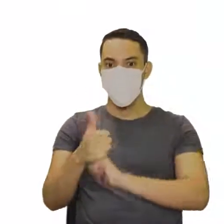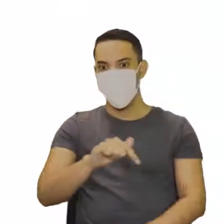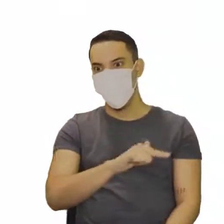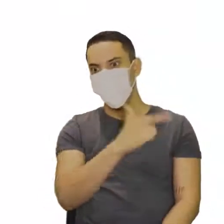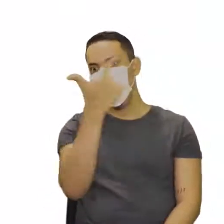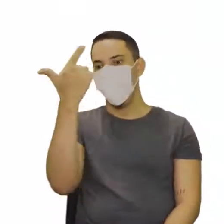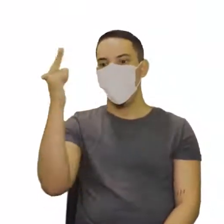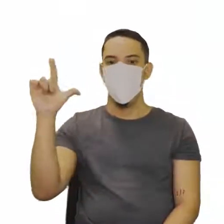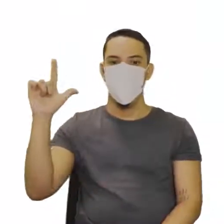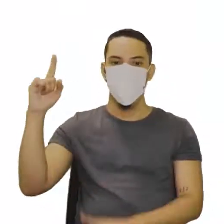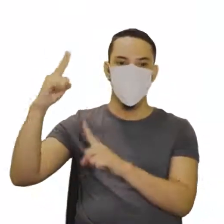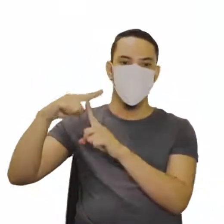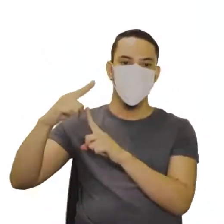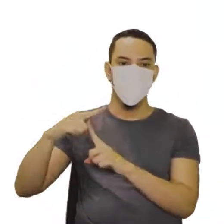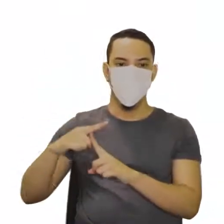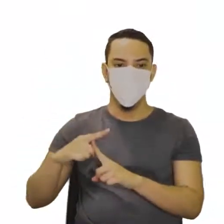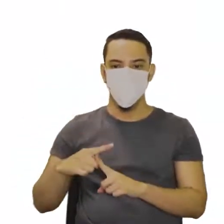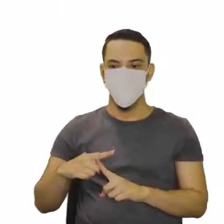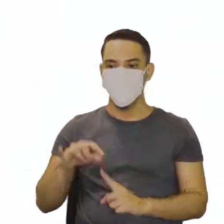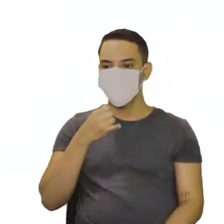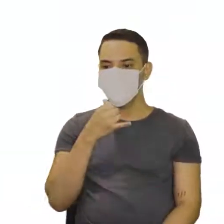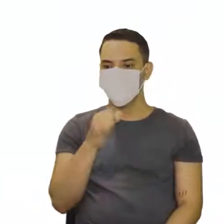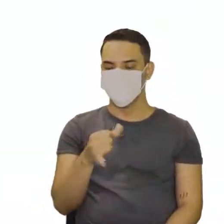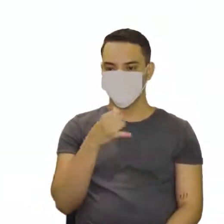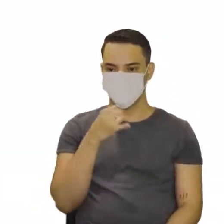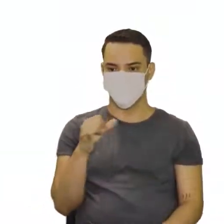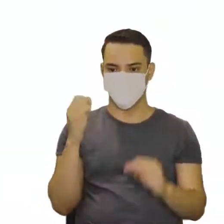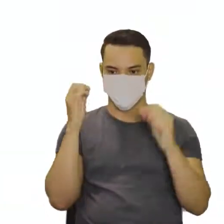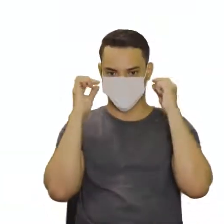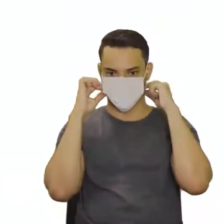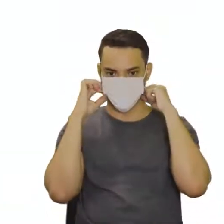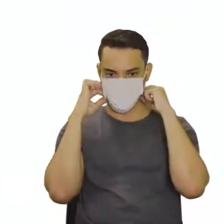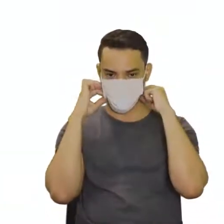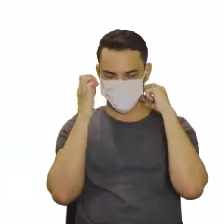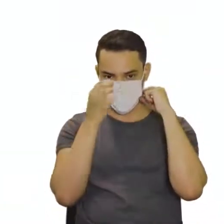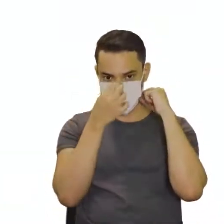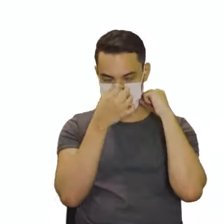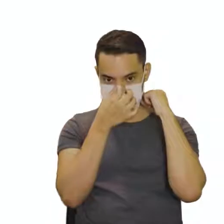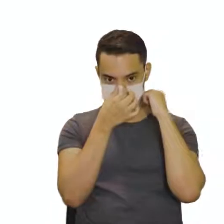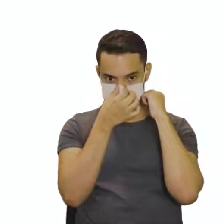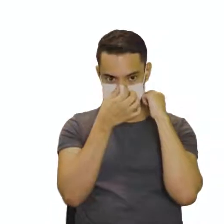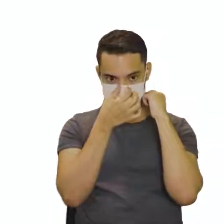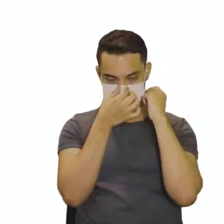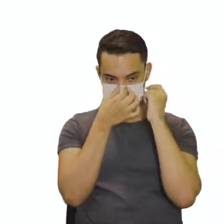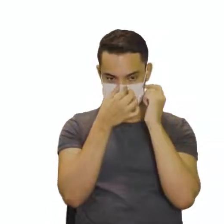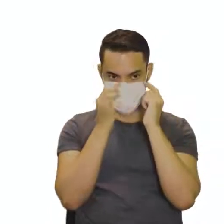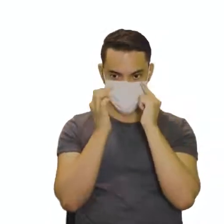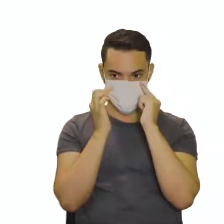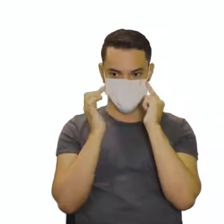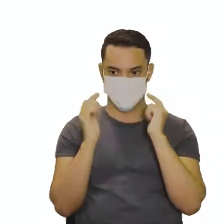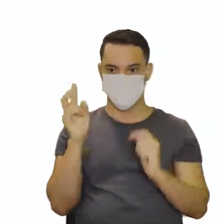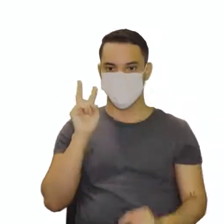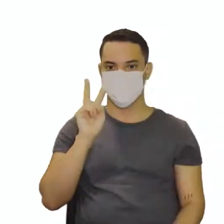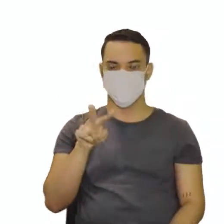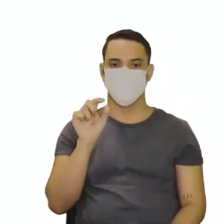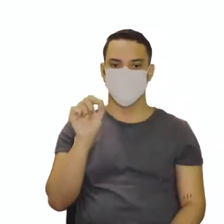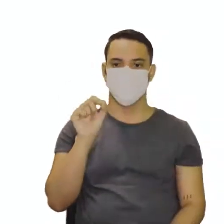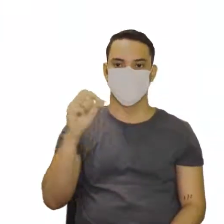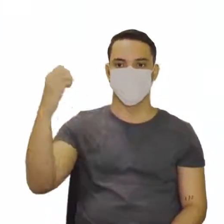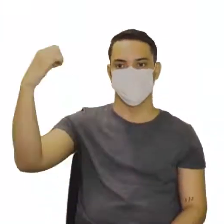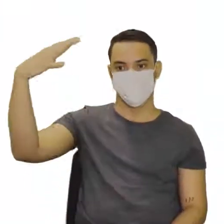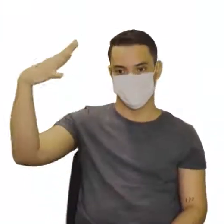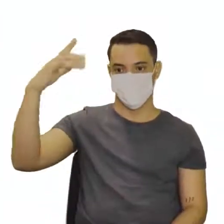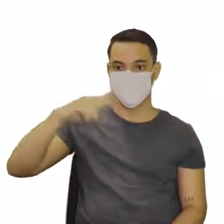energia. Então tá aqui, ó. Tá vindo energia elétrica, receptor, ok? Nós vimos que a lâmpada é um exemplo